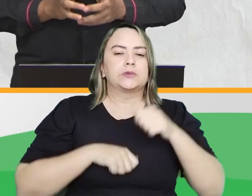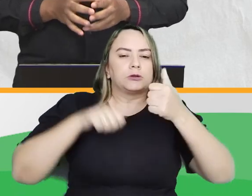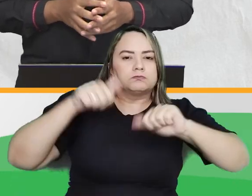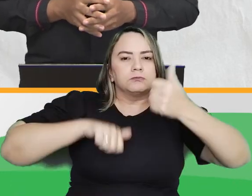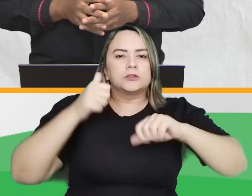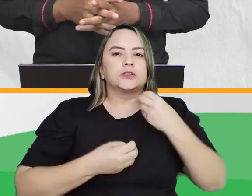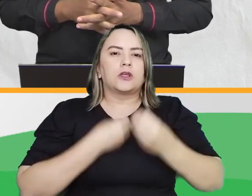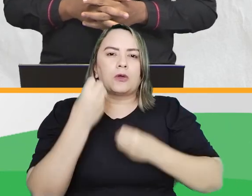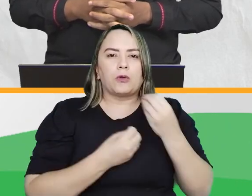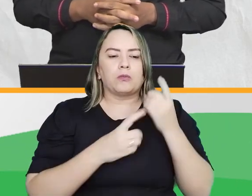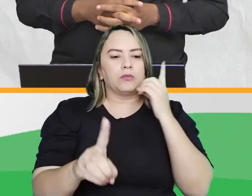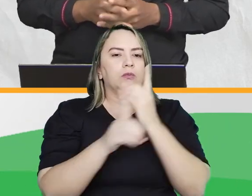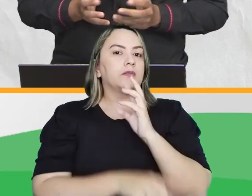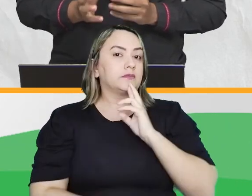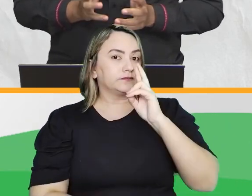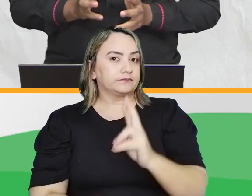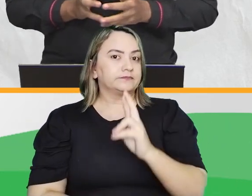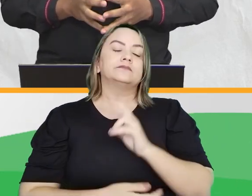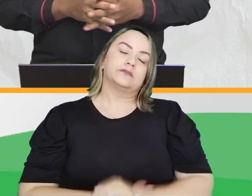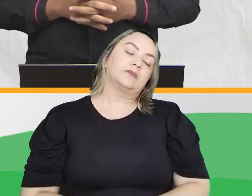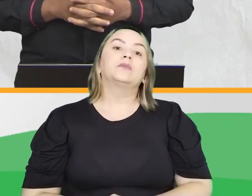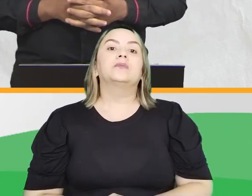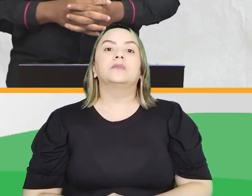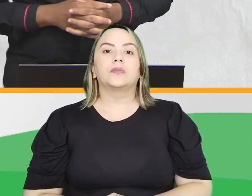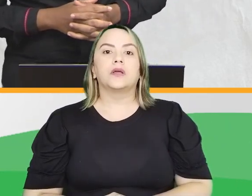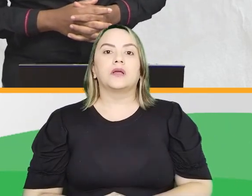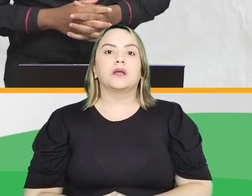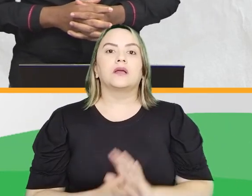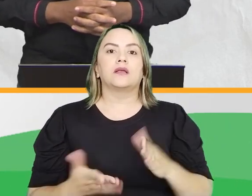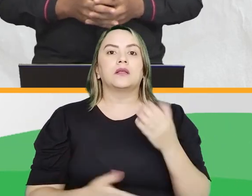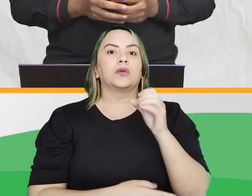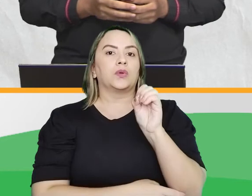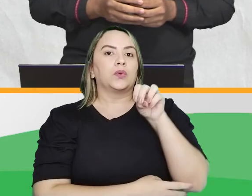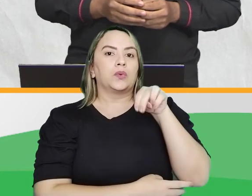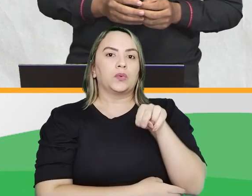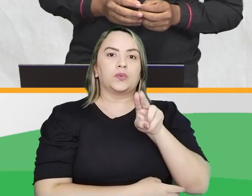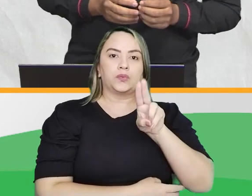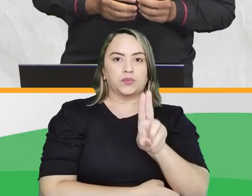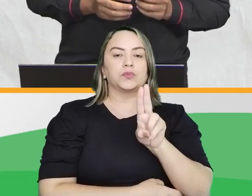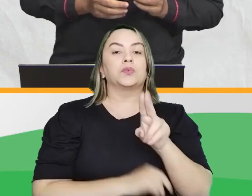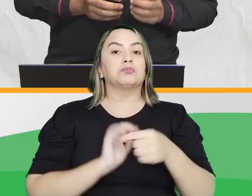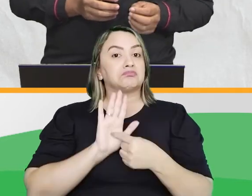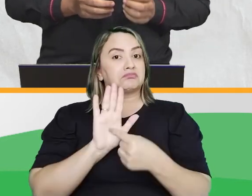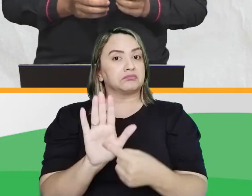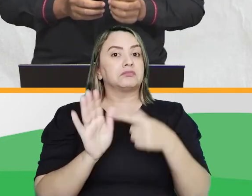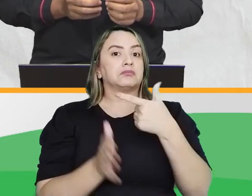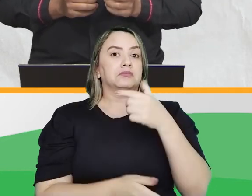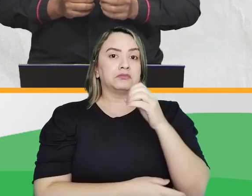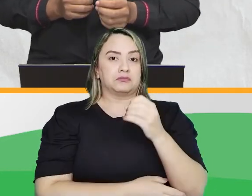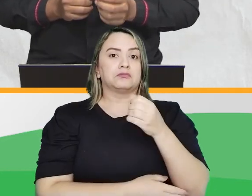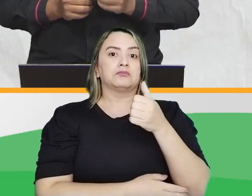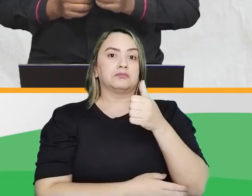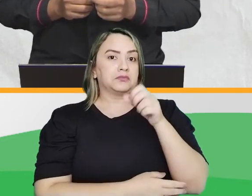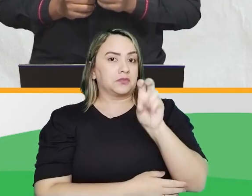vamos desenvolver e analisar como é que a gente chega em uma resposta. A questão diz assim: a Organização das